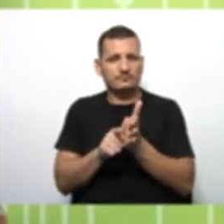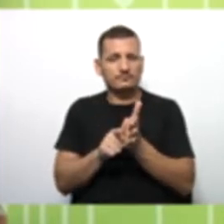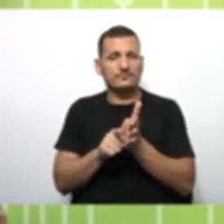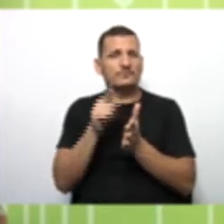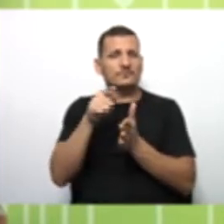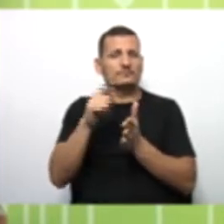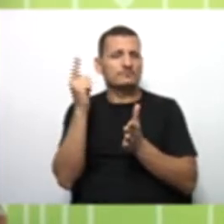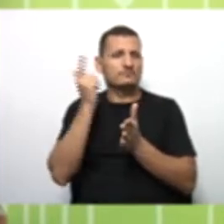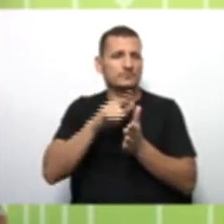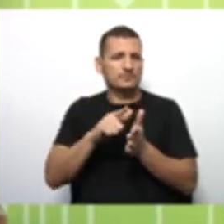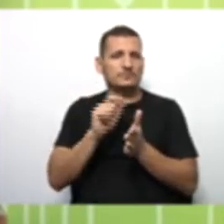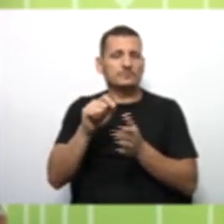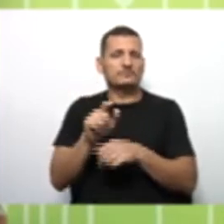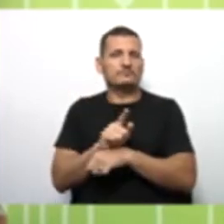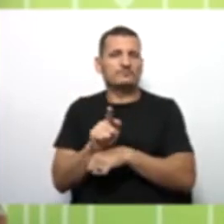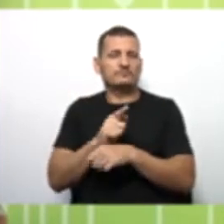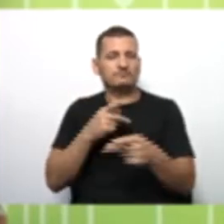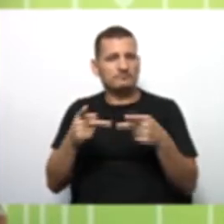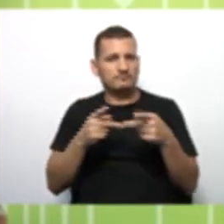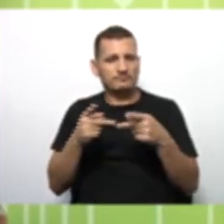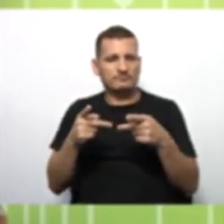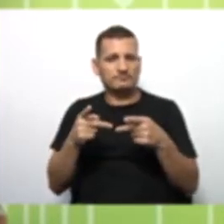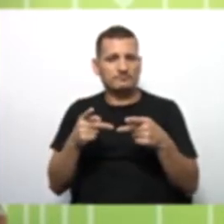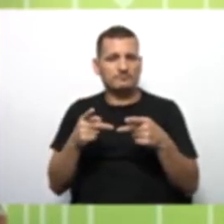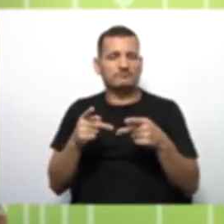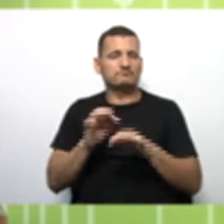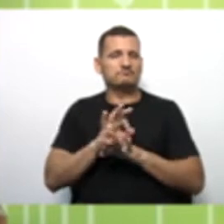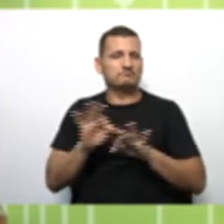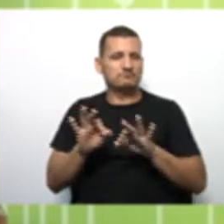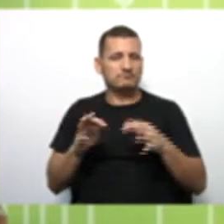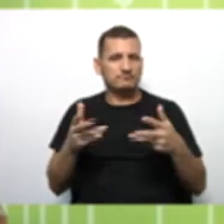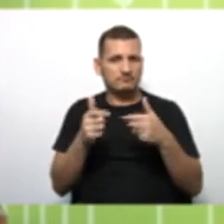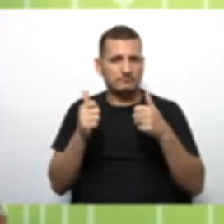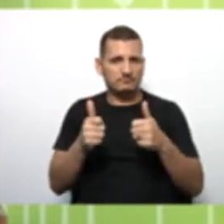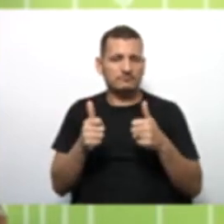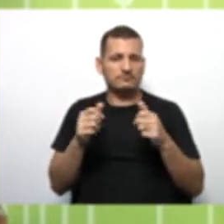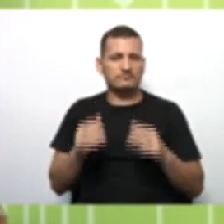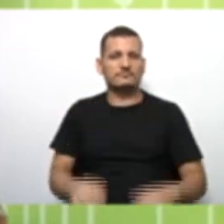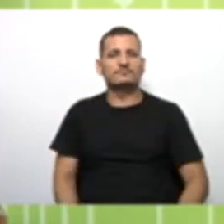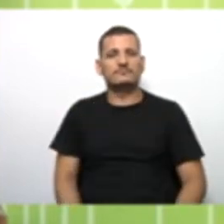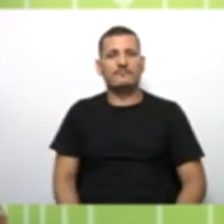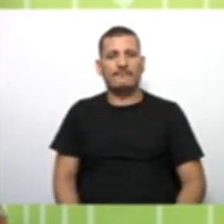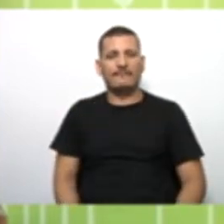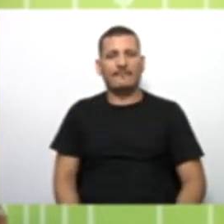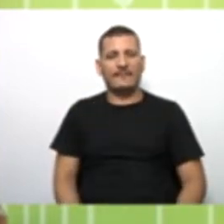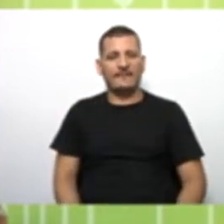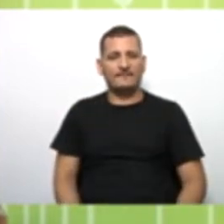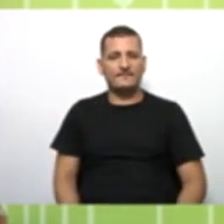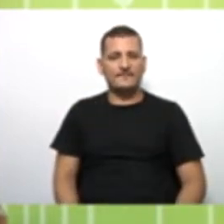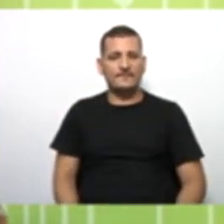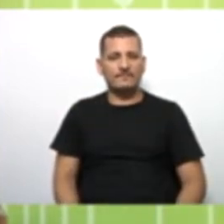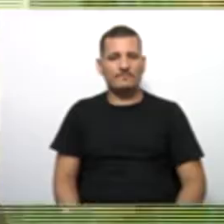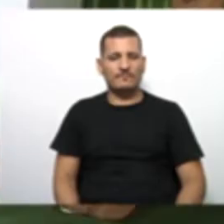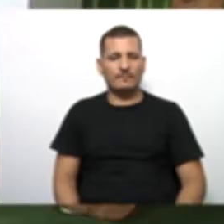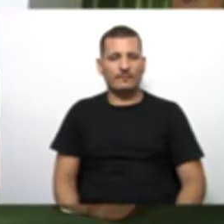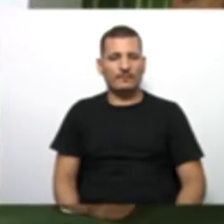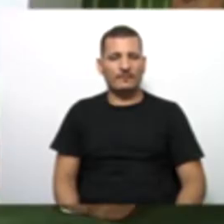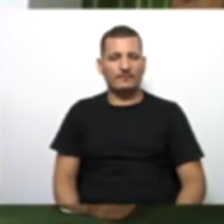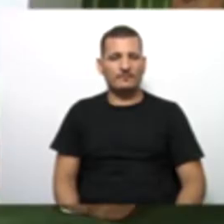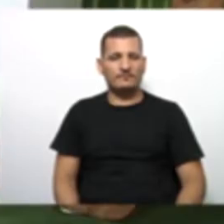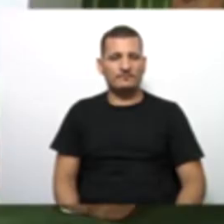a documentação dos eventos é importantíssimo. Então, se você tiver esse hábito de escrever, colocar tudo